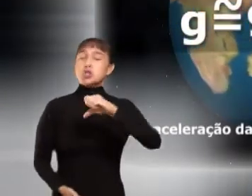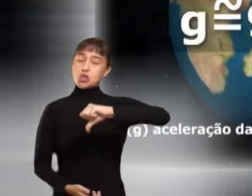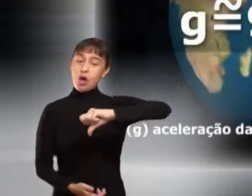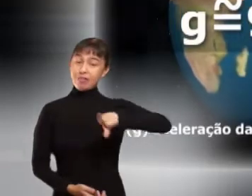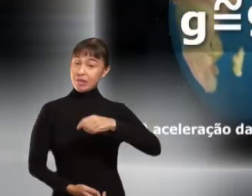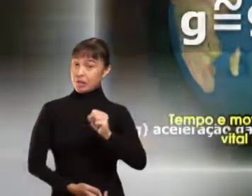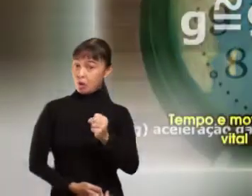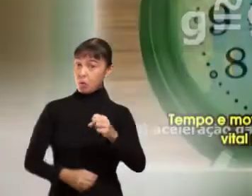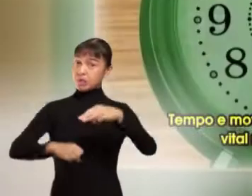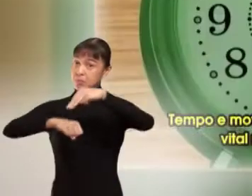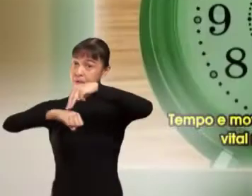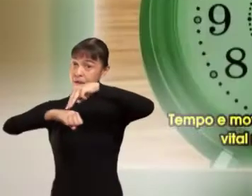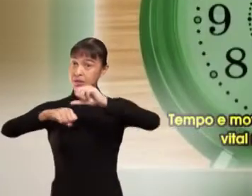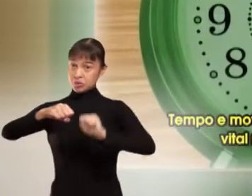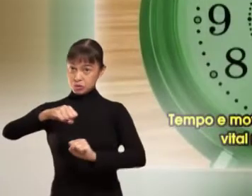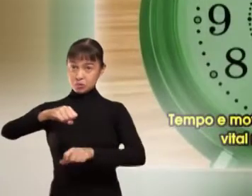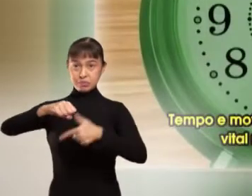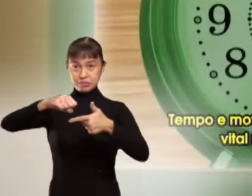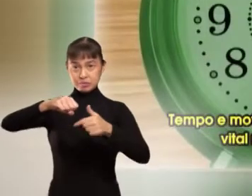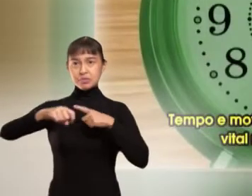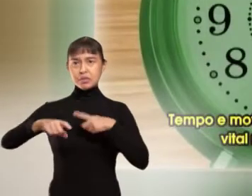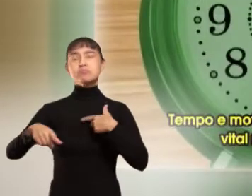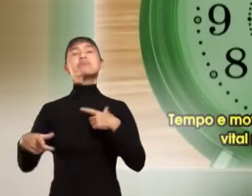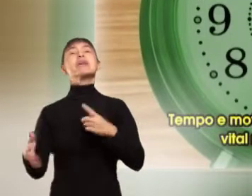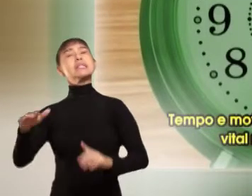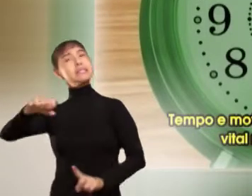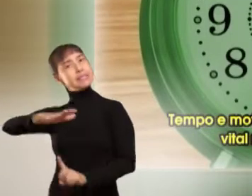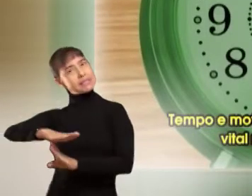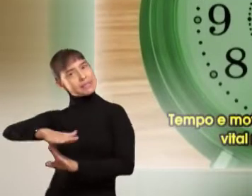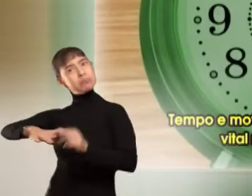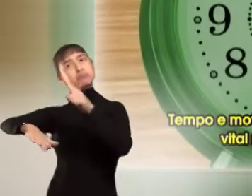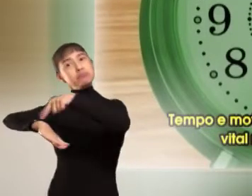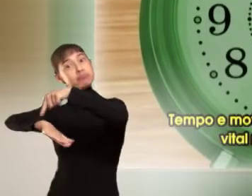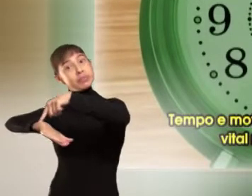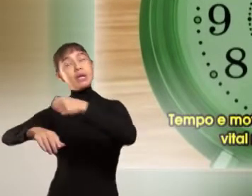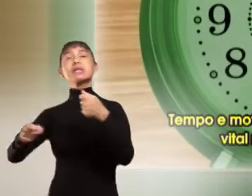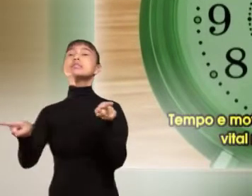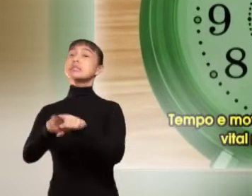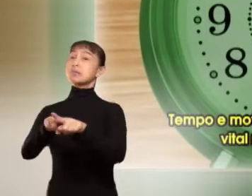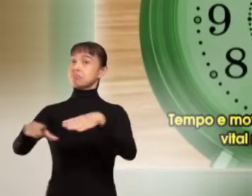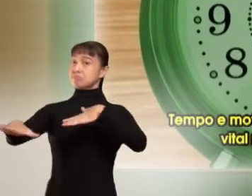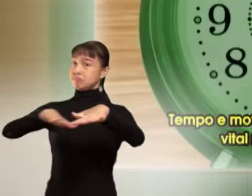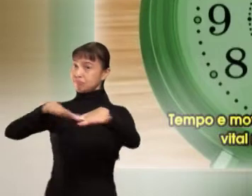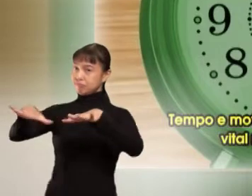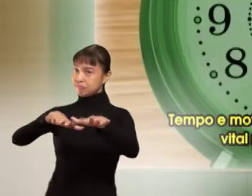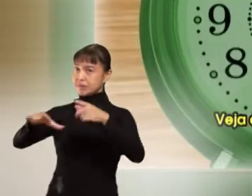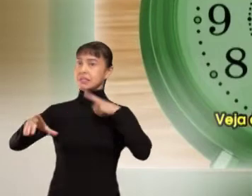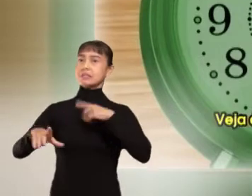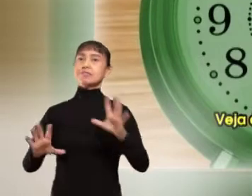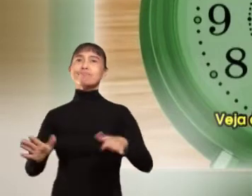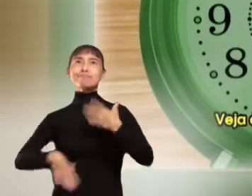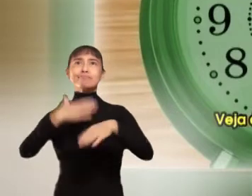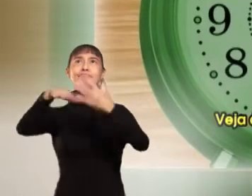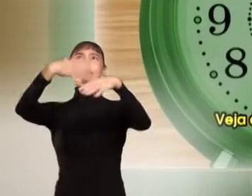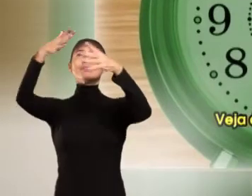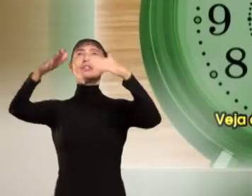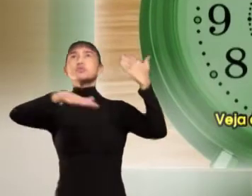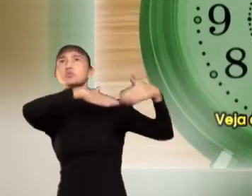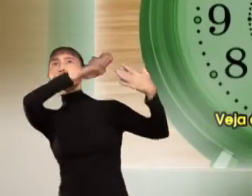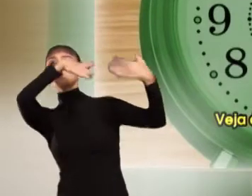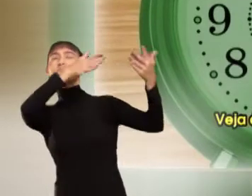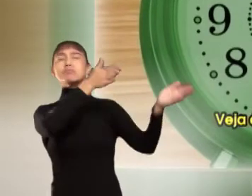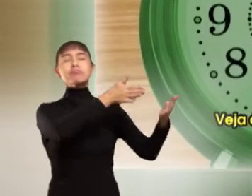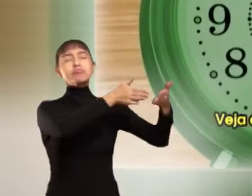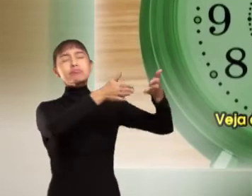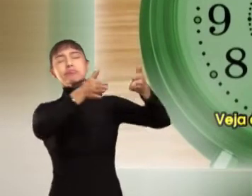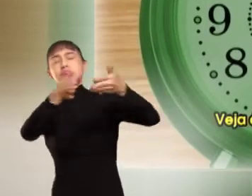quadrado. Tempo e movimento têm uma importância vital na evolução humana. Veja os